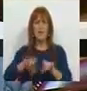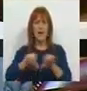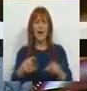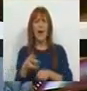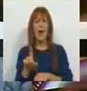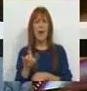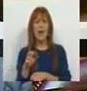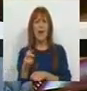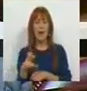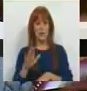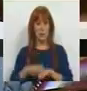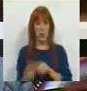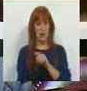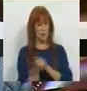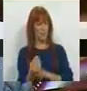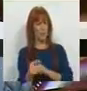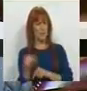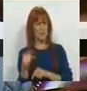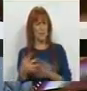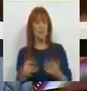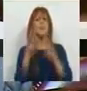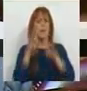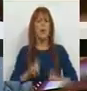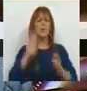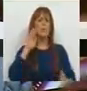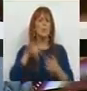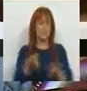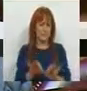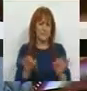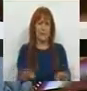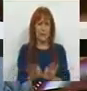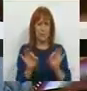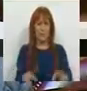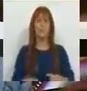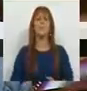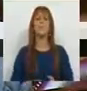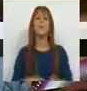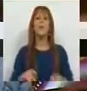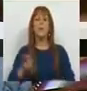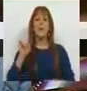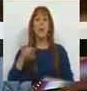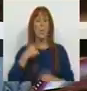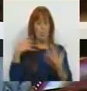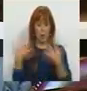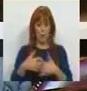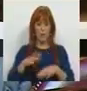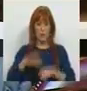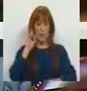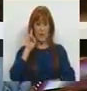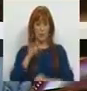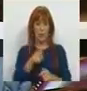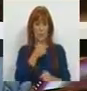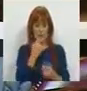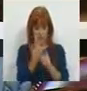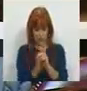E para situações extraordinárias devem ser encontradas soluções extraordinárias. E se houvesse dúvidas sobre a importância